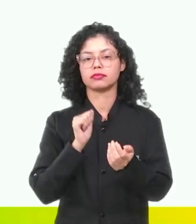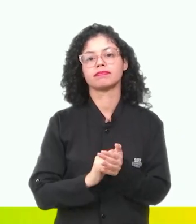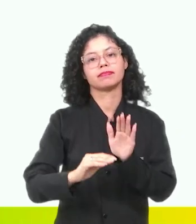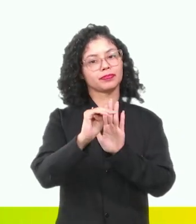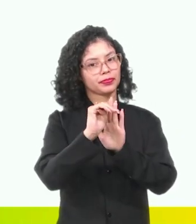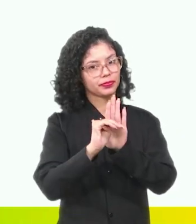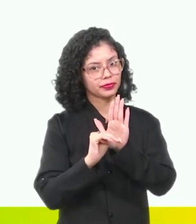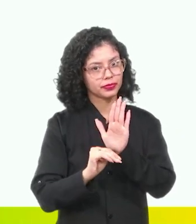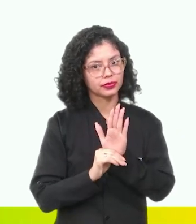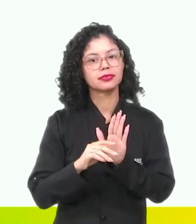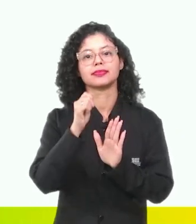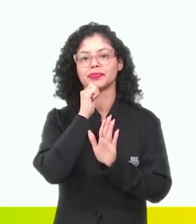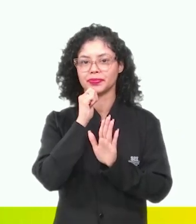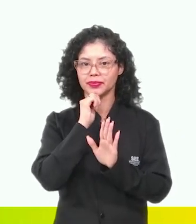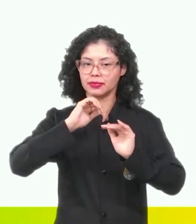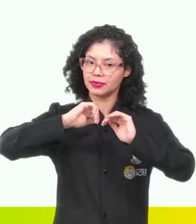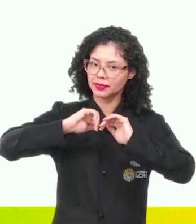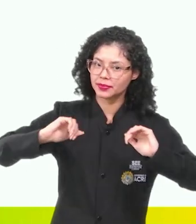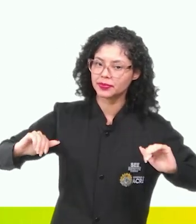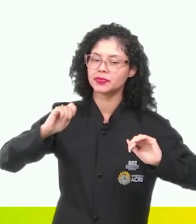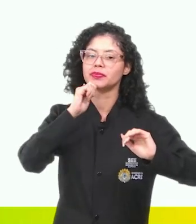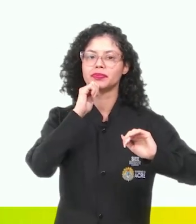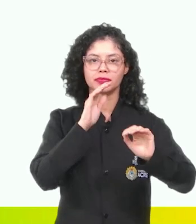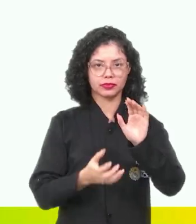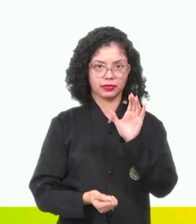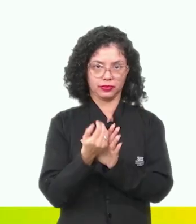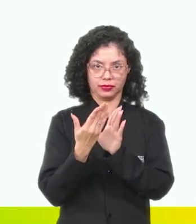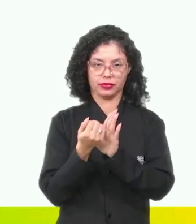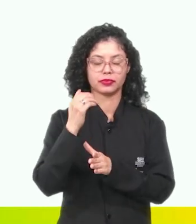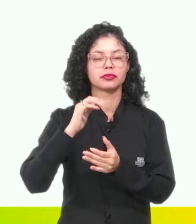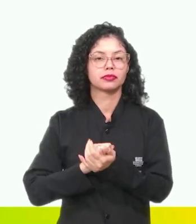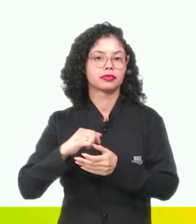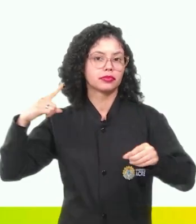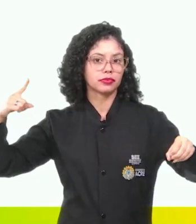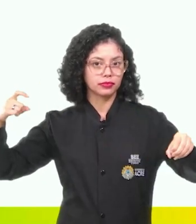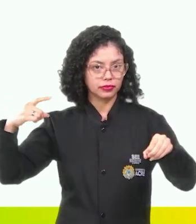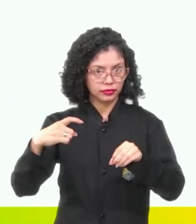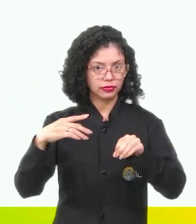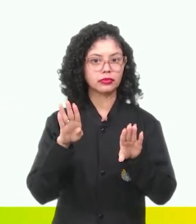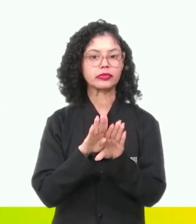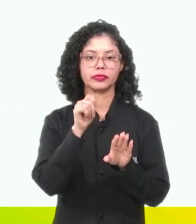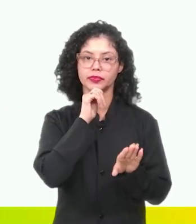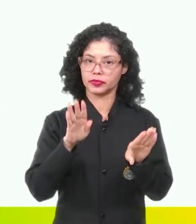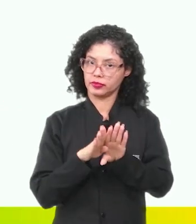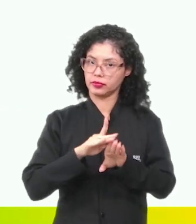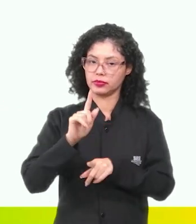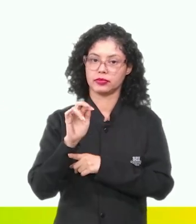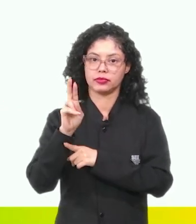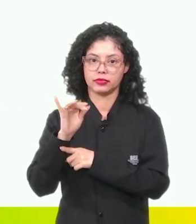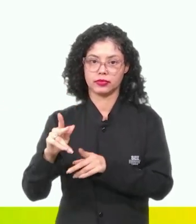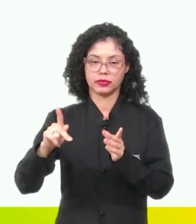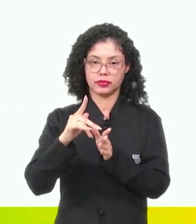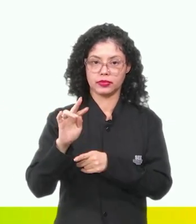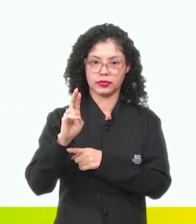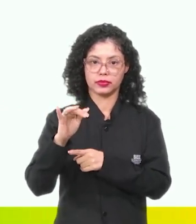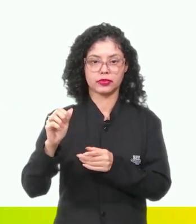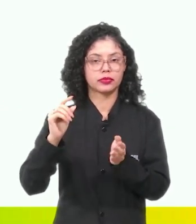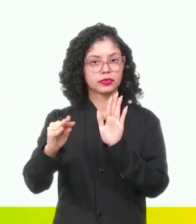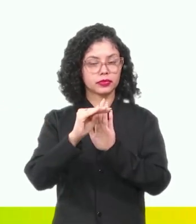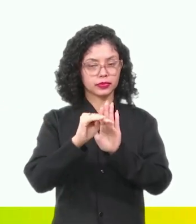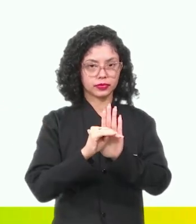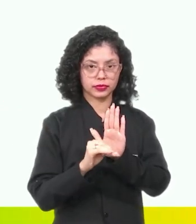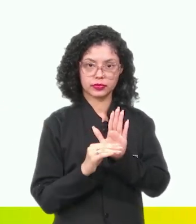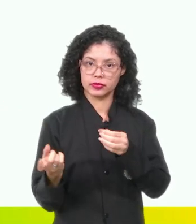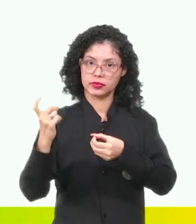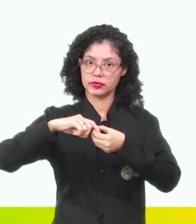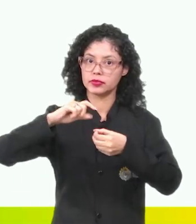fatores que se separam na formação dos gametas, de modo que cada gameta é puro e esses fatores